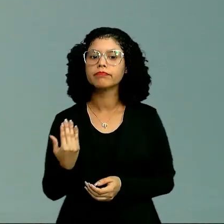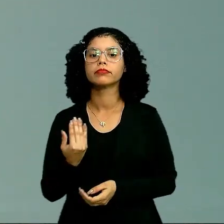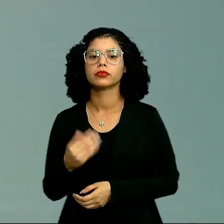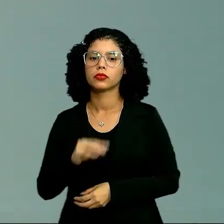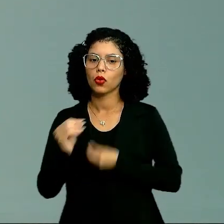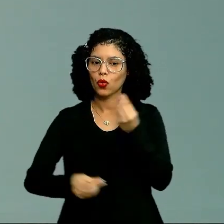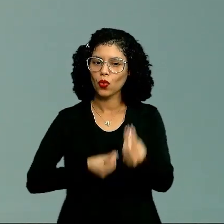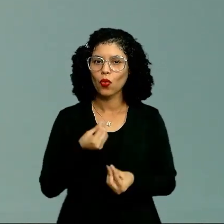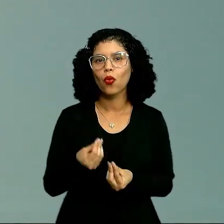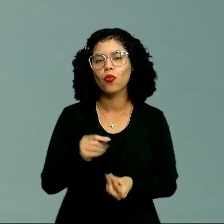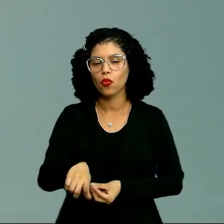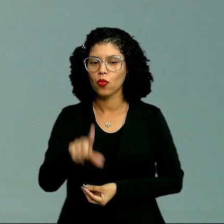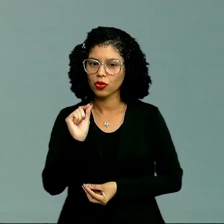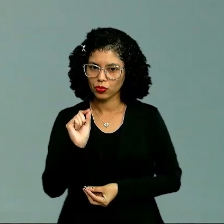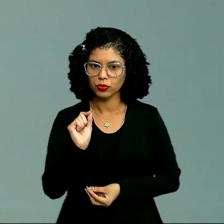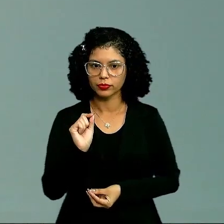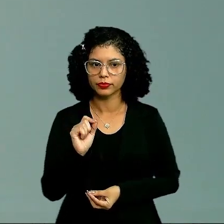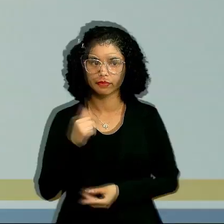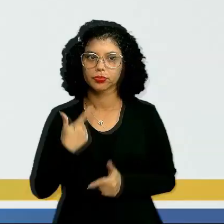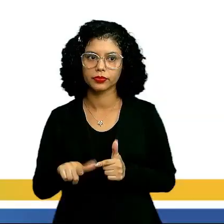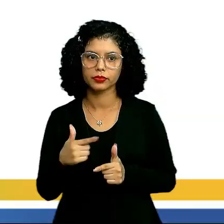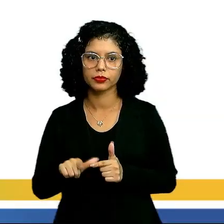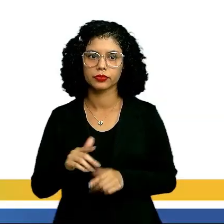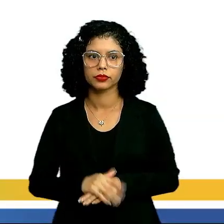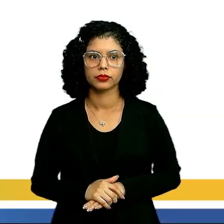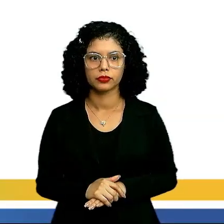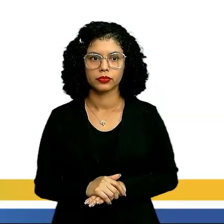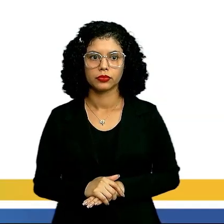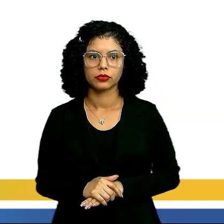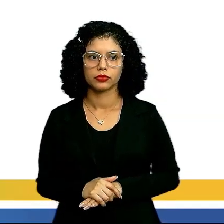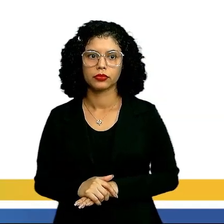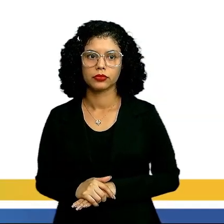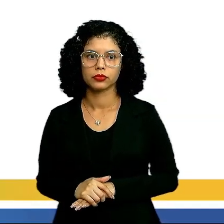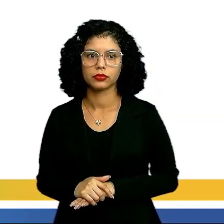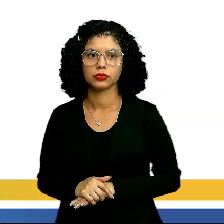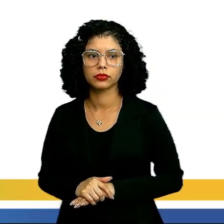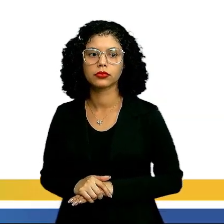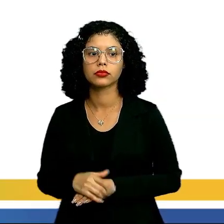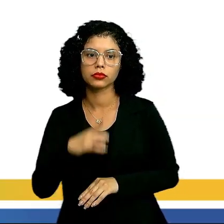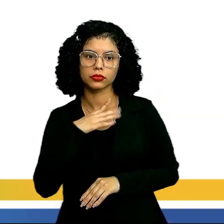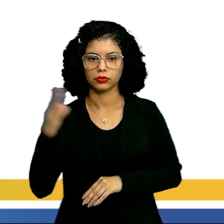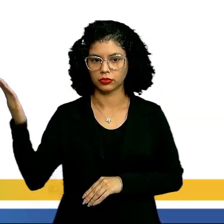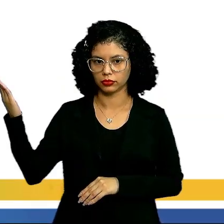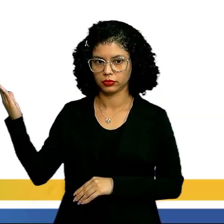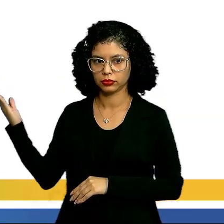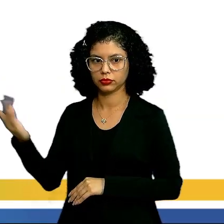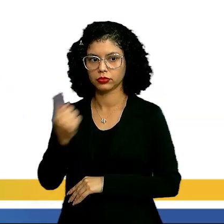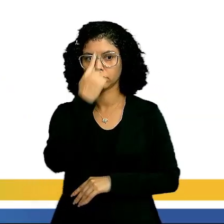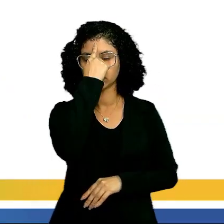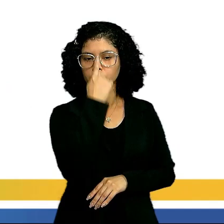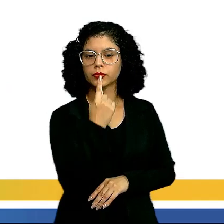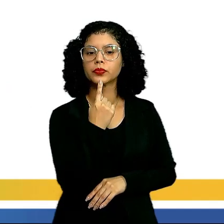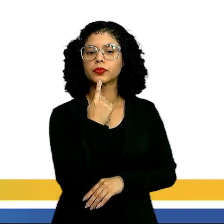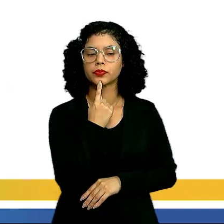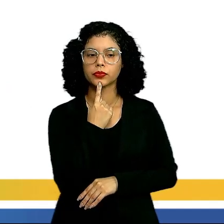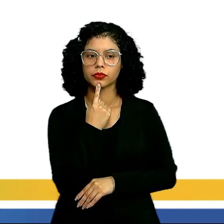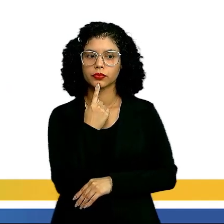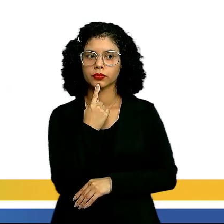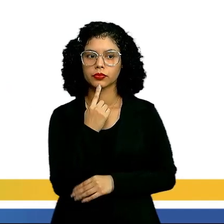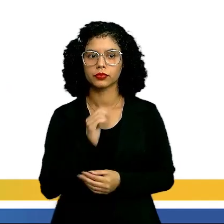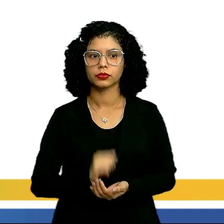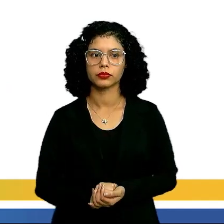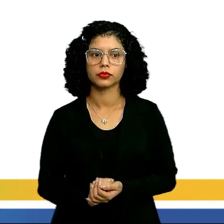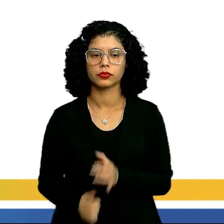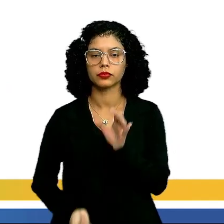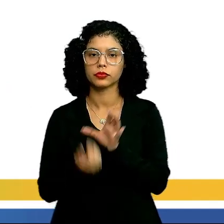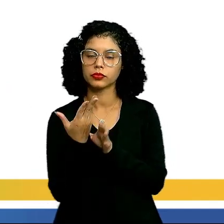uma solução para esse problema, tá bom? Então, aí eu tenho essa imagem que representa,